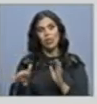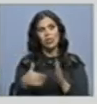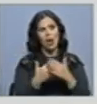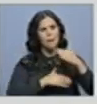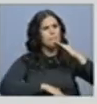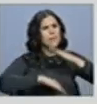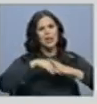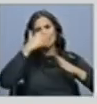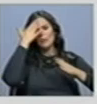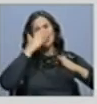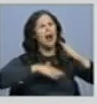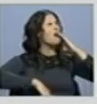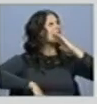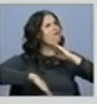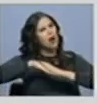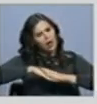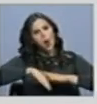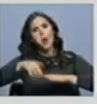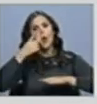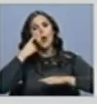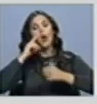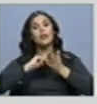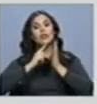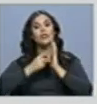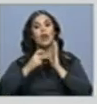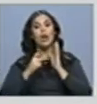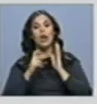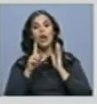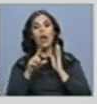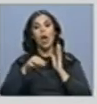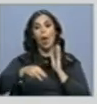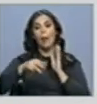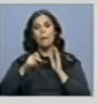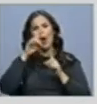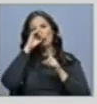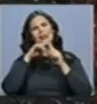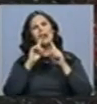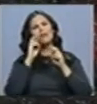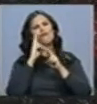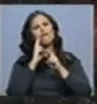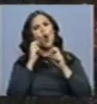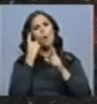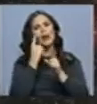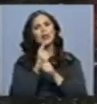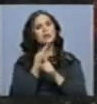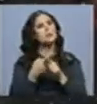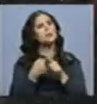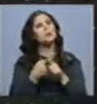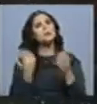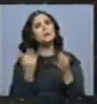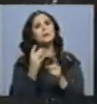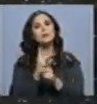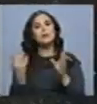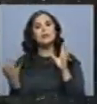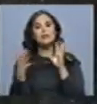em termos da sua capacidade tecnológica, do ALMA, para detectar algo de muito interessante